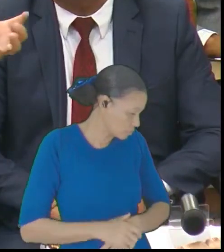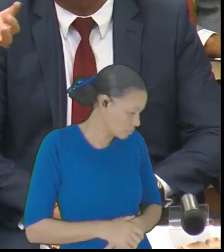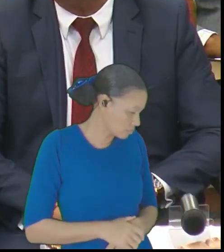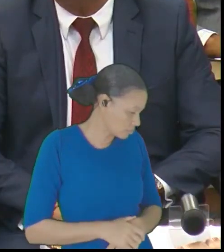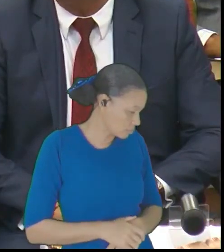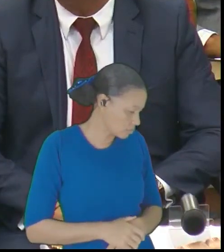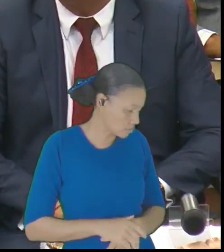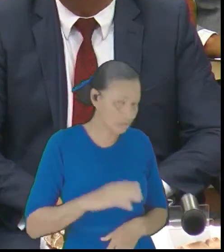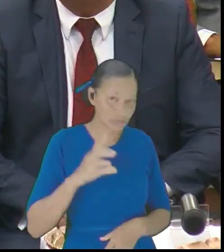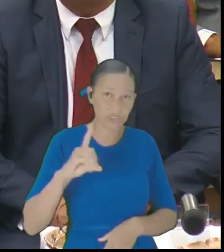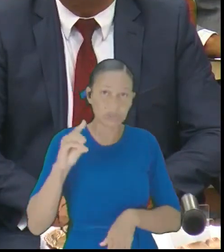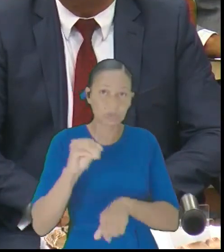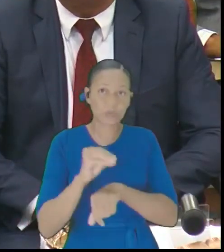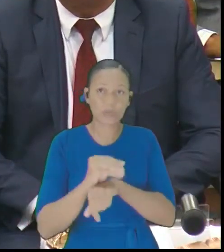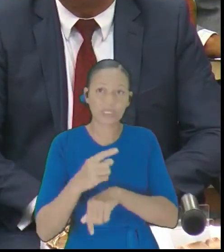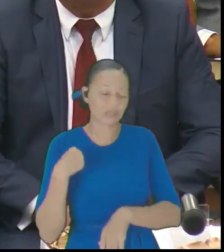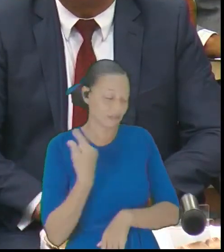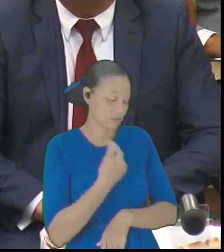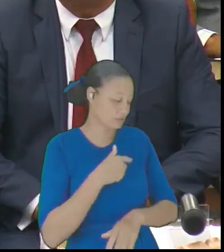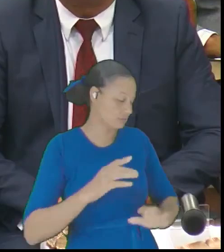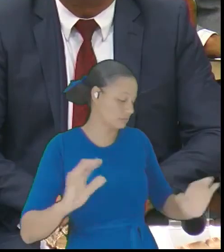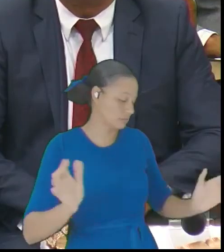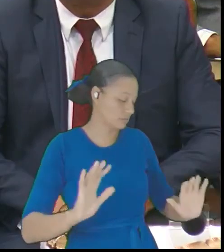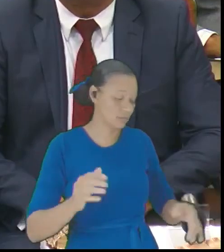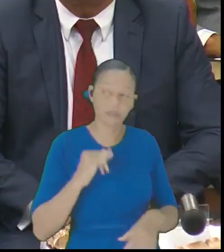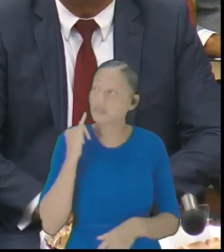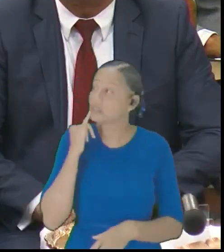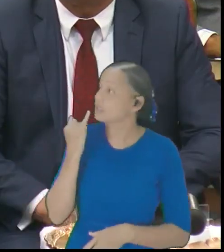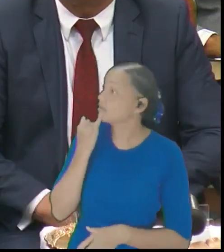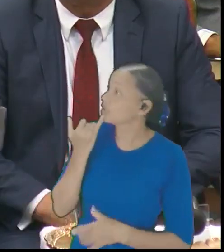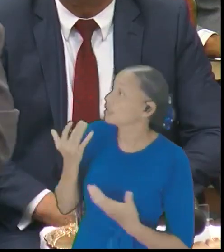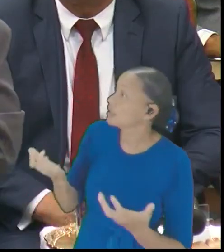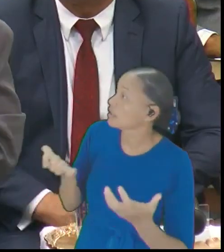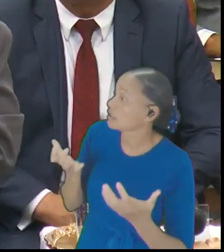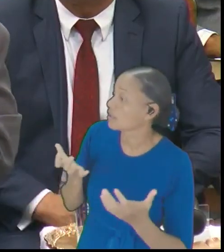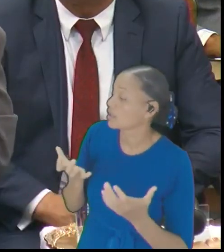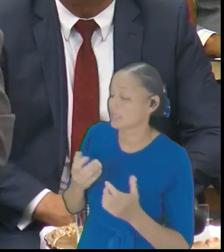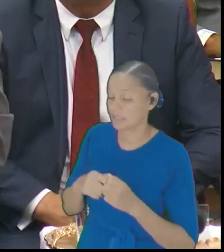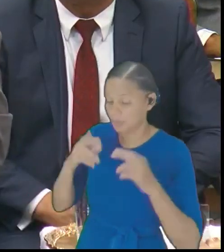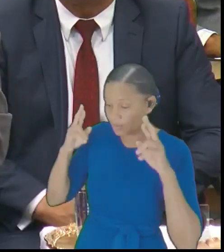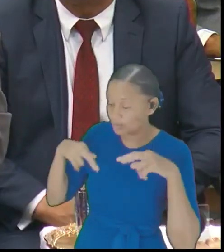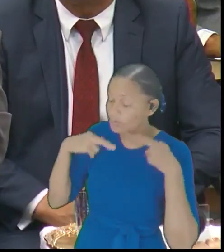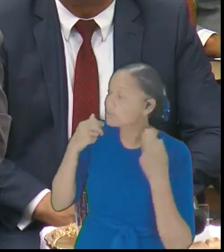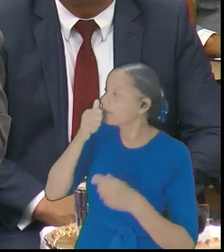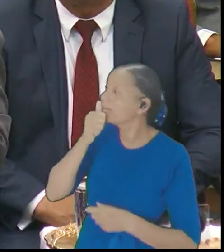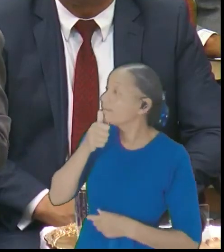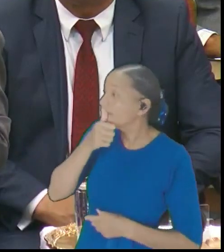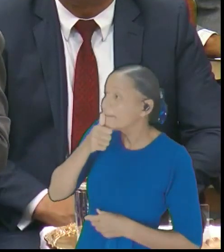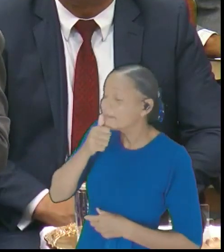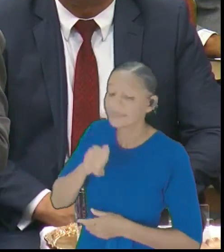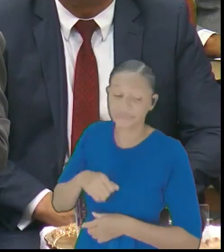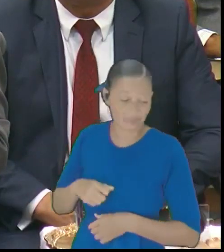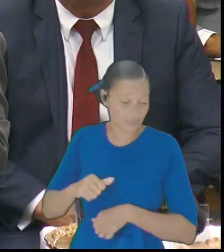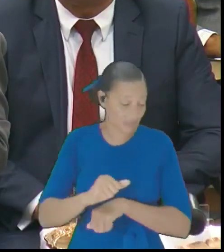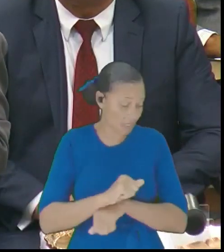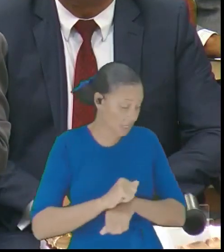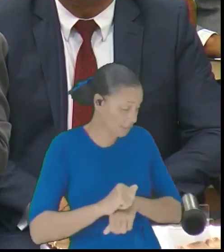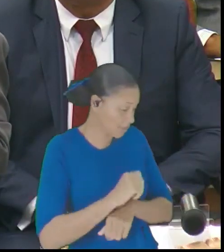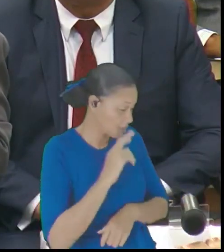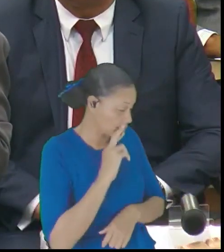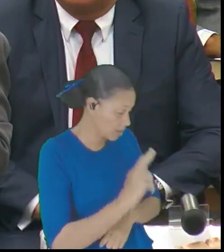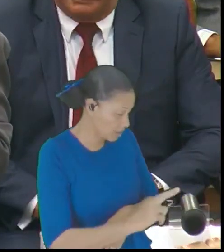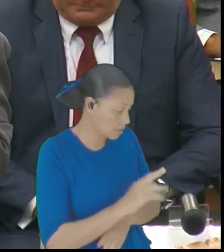não disse Deus proverá para nós. Isaque está querendo o cordeiro para sacrificar, e Abraão responde: